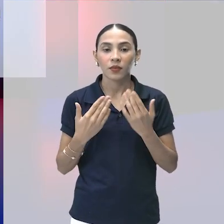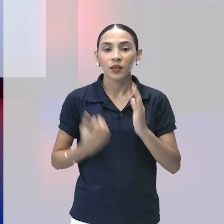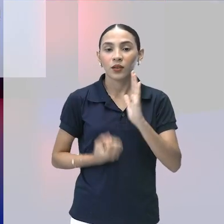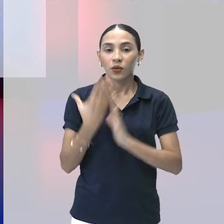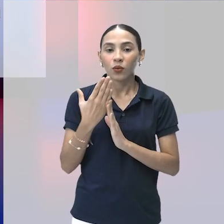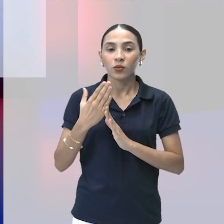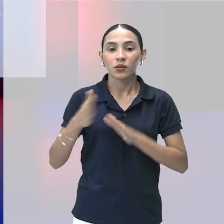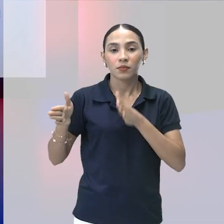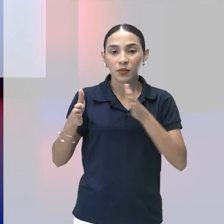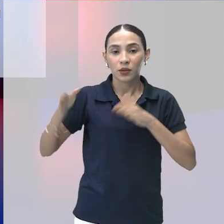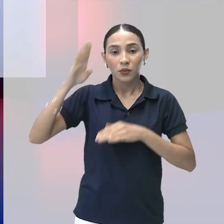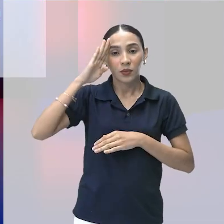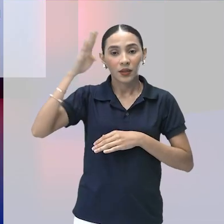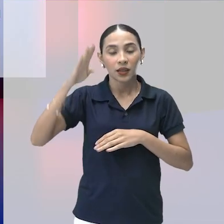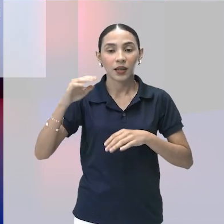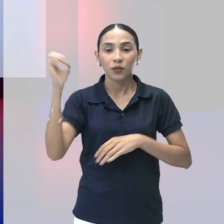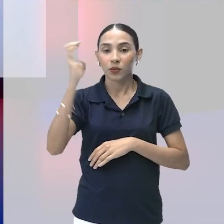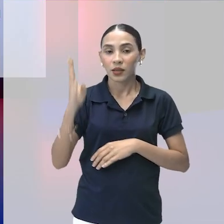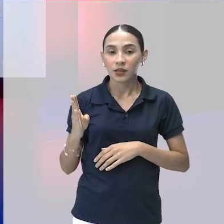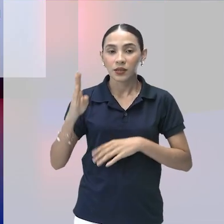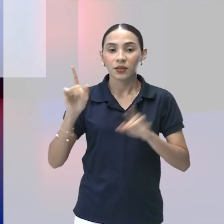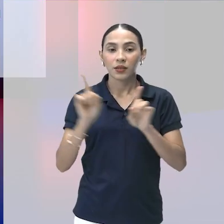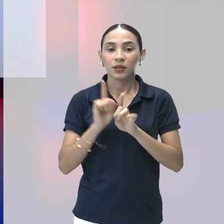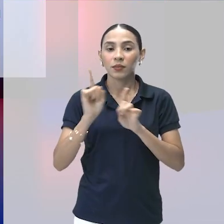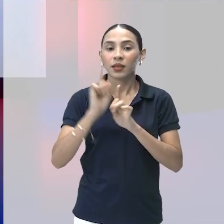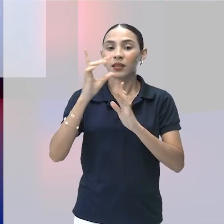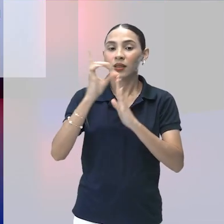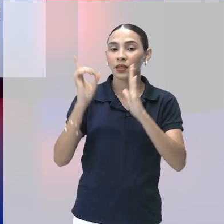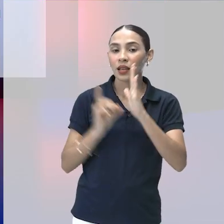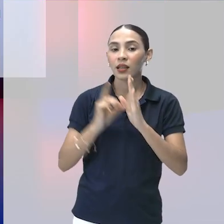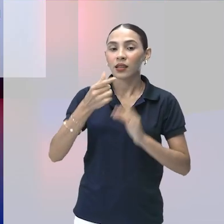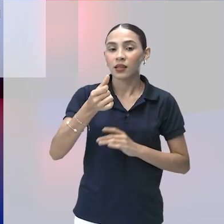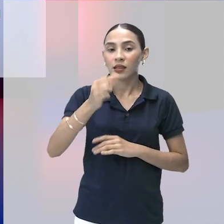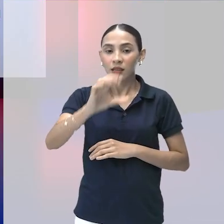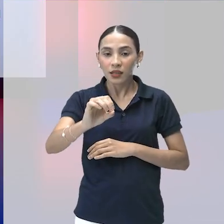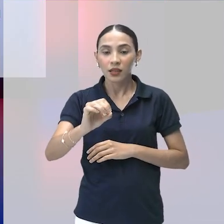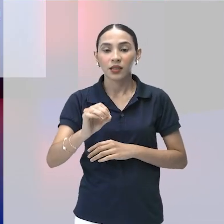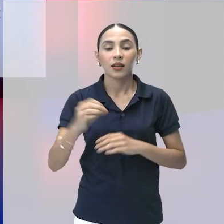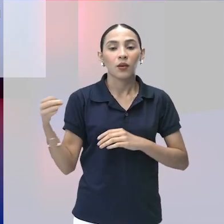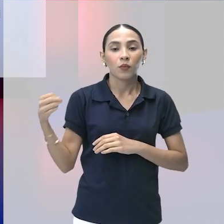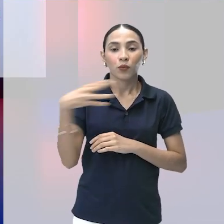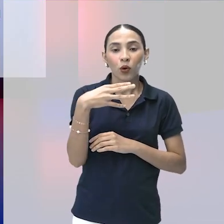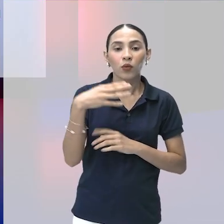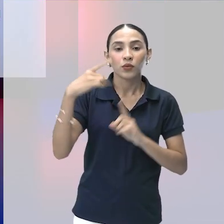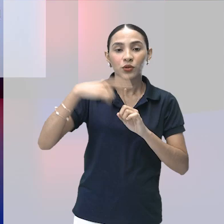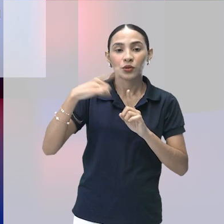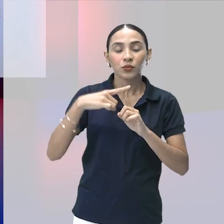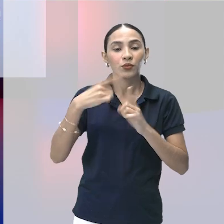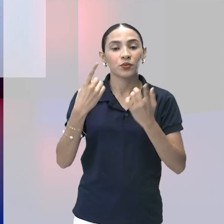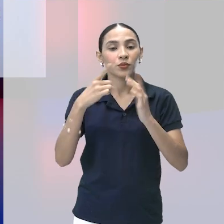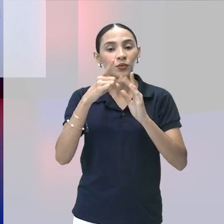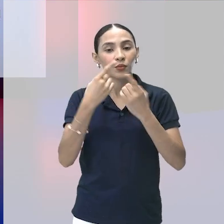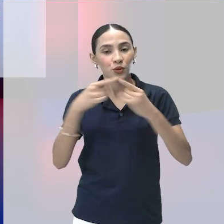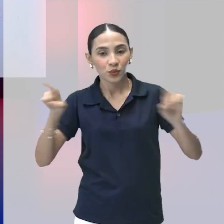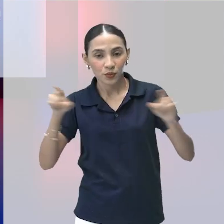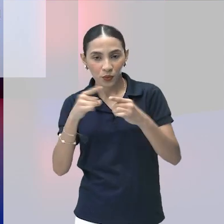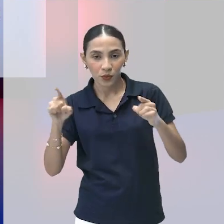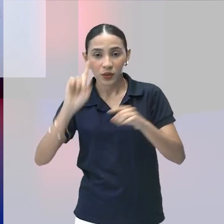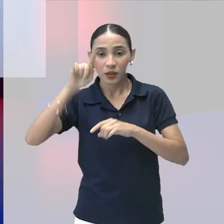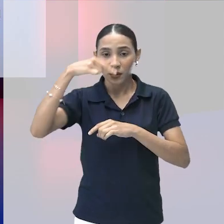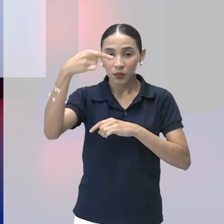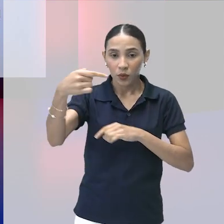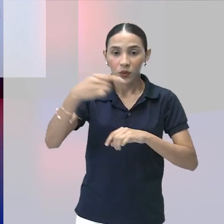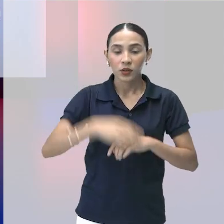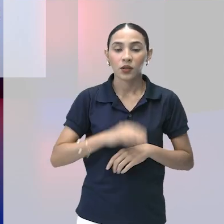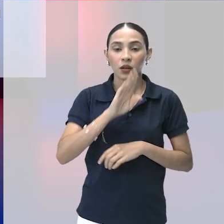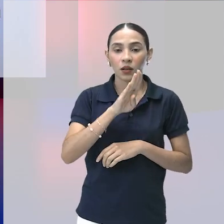surgiu durante a ditadura militar no Brasil, na década de 60, e como uma nova versão de estilo musical, logo